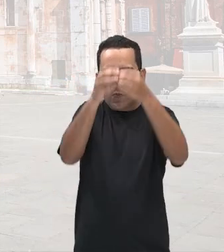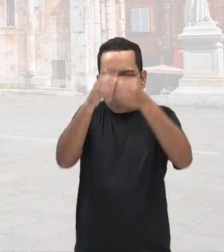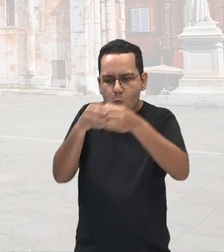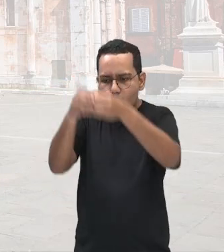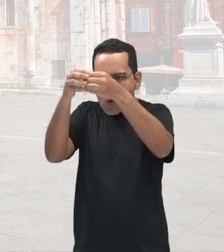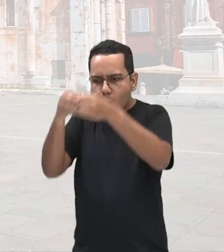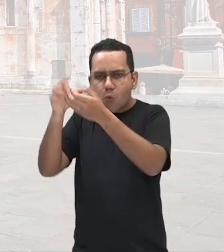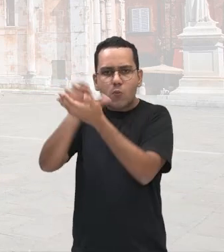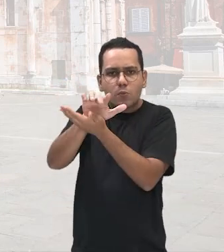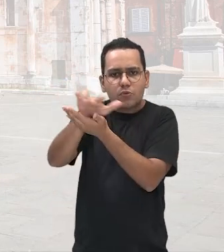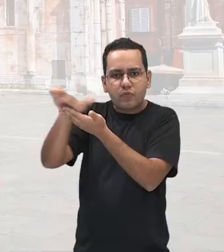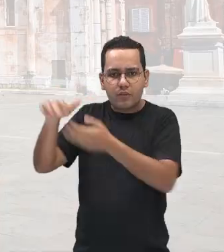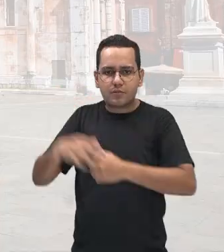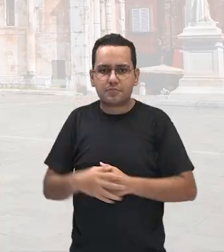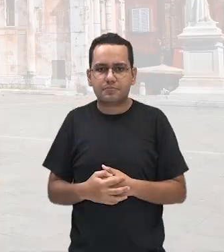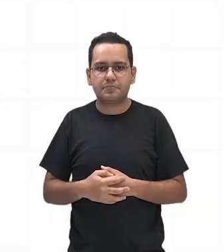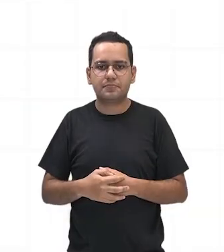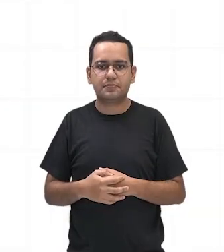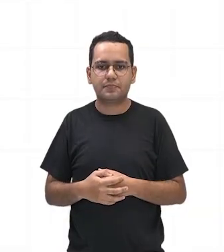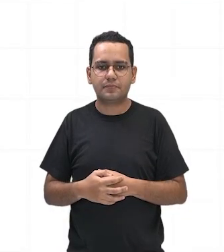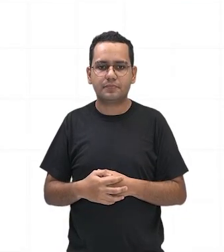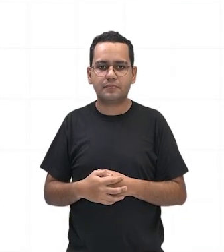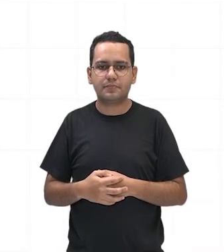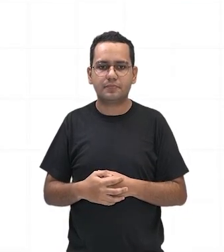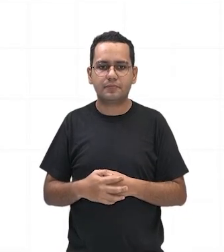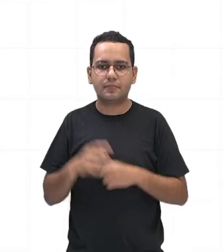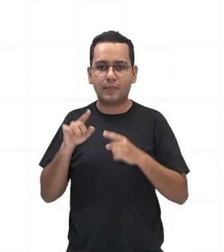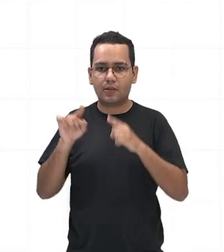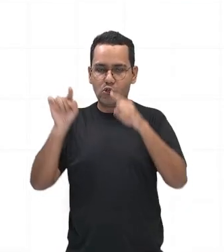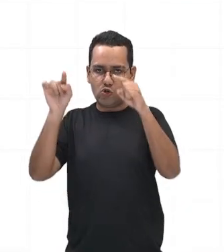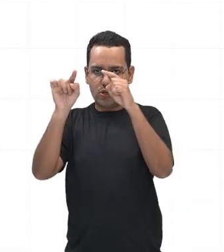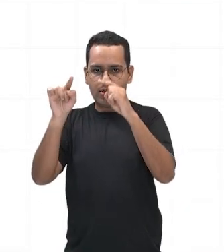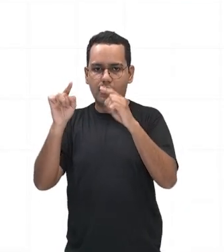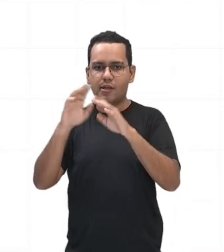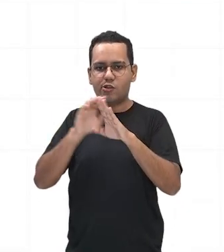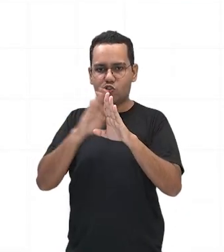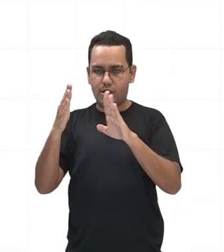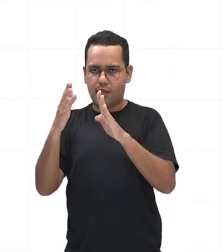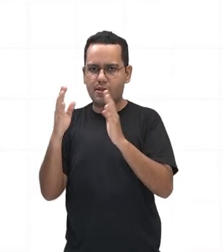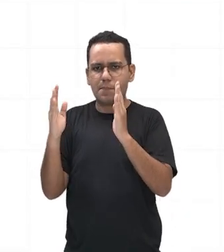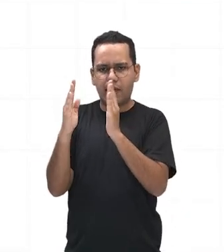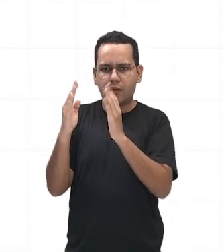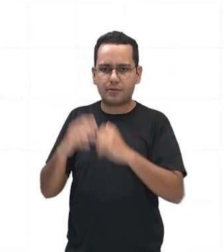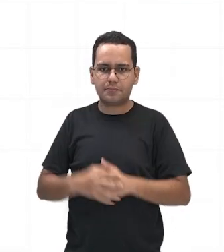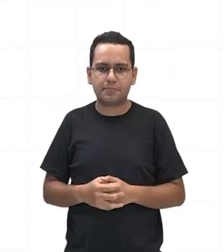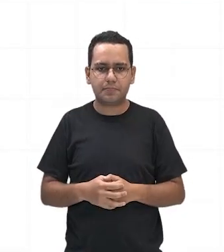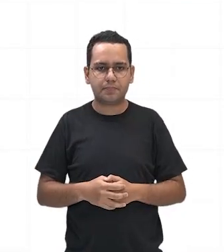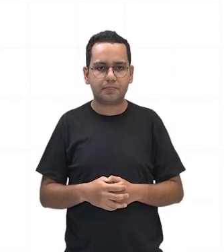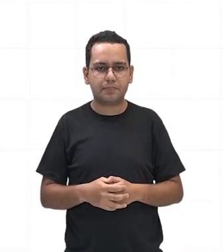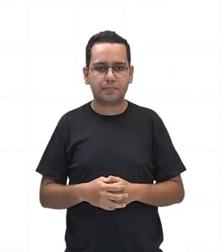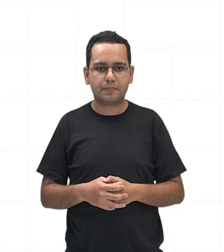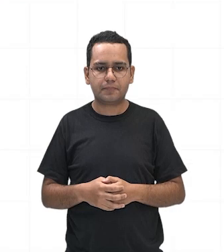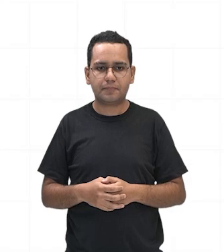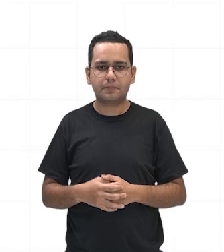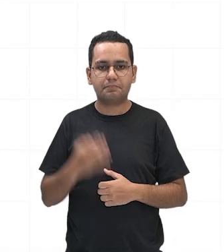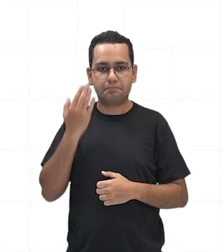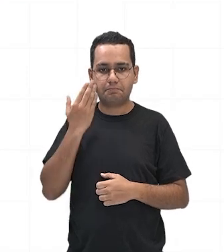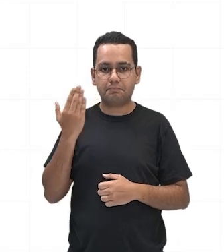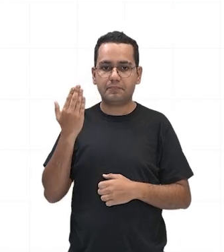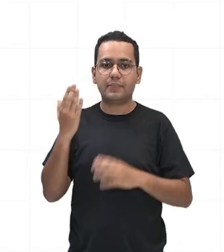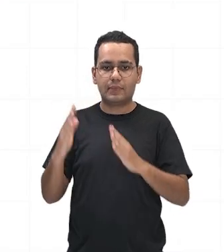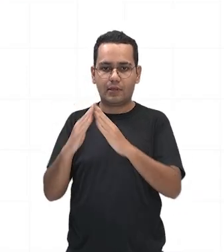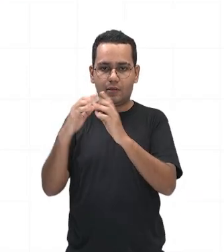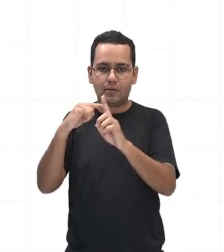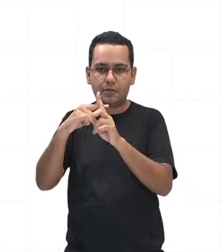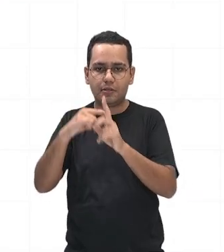de semicírculos, janelas estreitas. Nós temos exemplo dessa arte românica, o quê? A igreja de São Miguel, que é essa que nós estávamos,